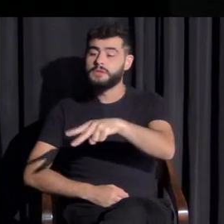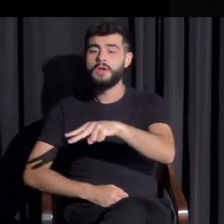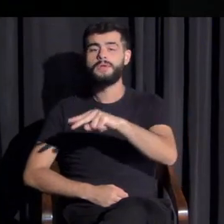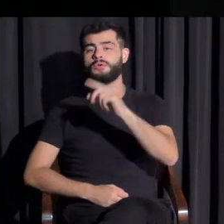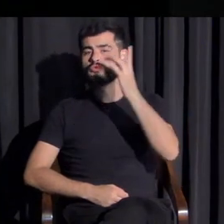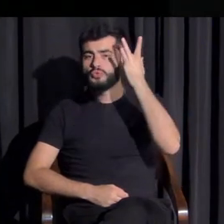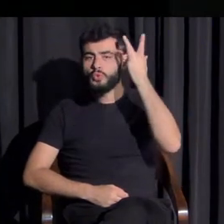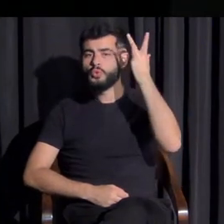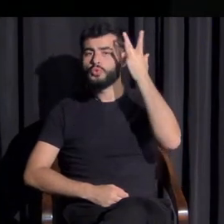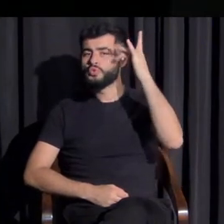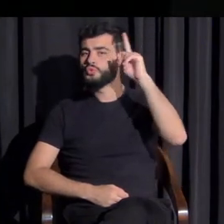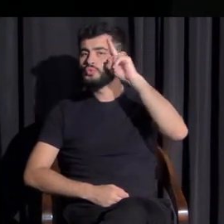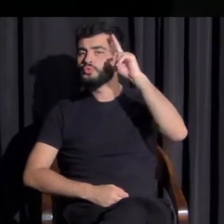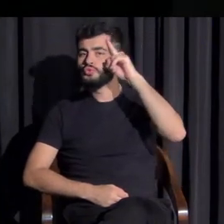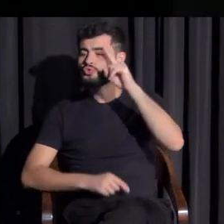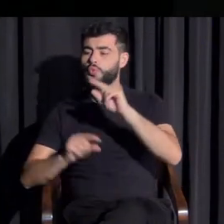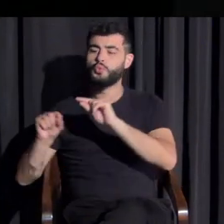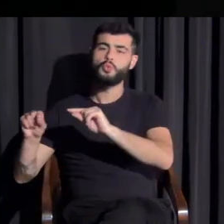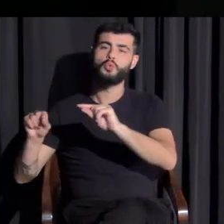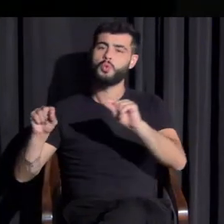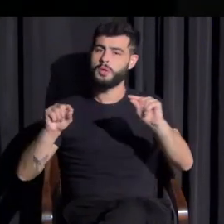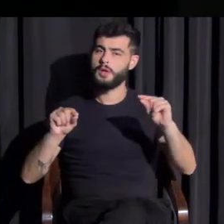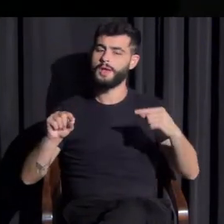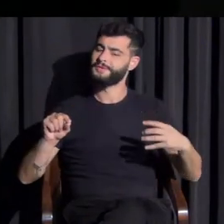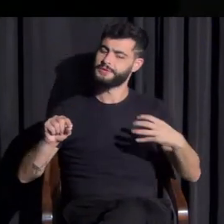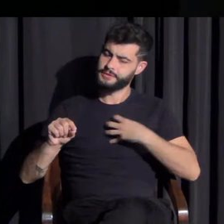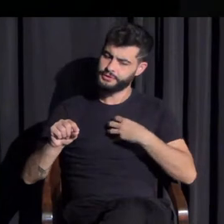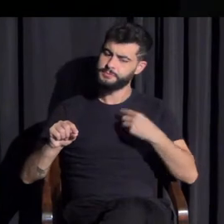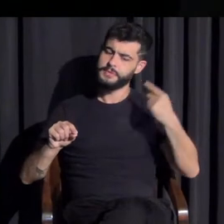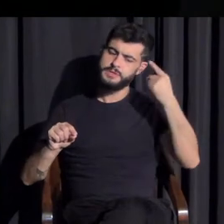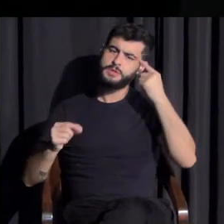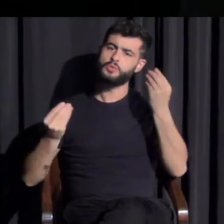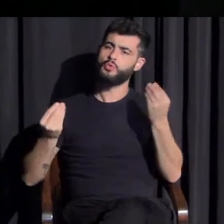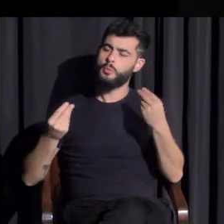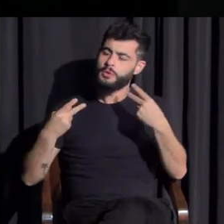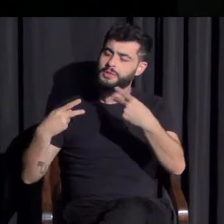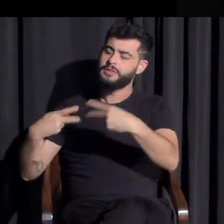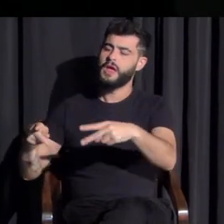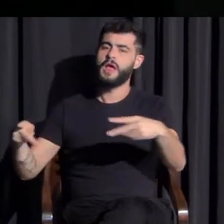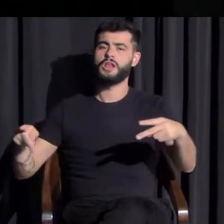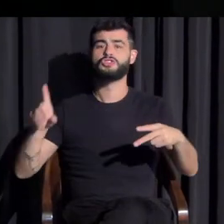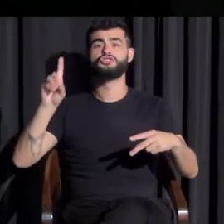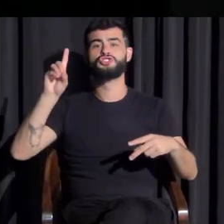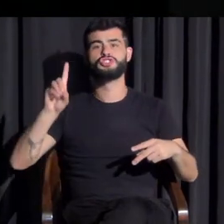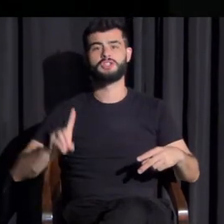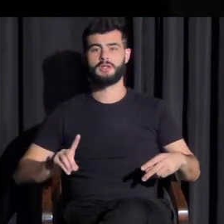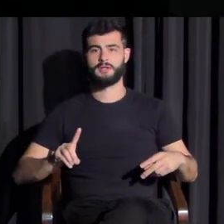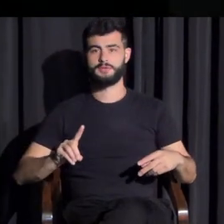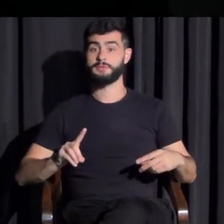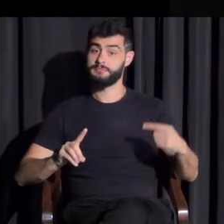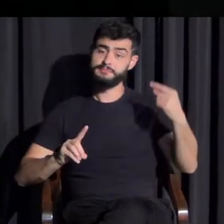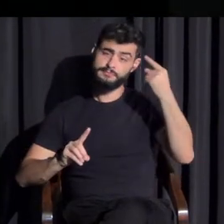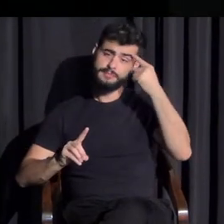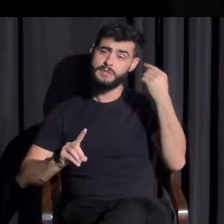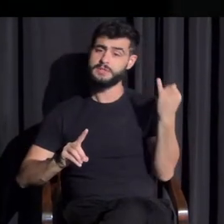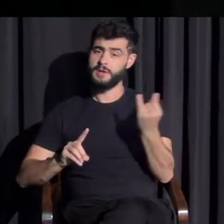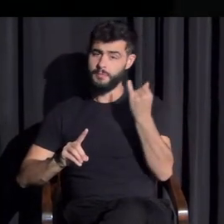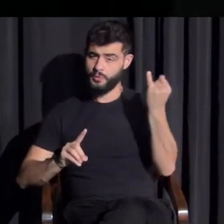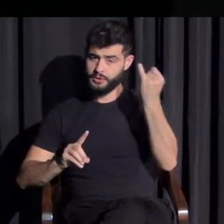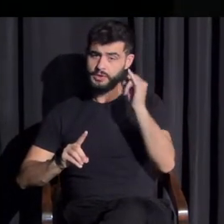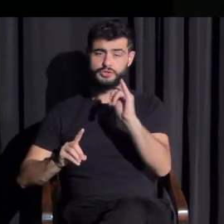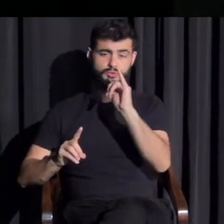exige refletir sobre questões concernentes aos direitos das crianças. Se os temos na